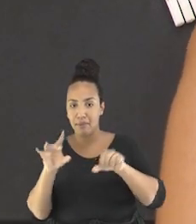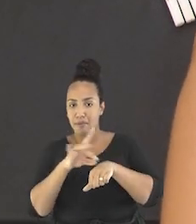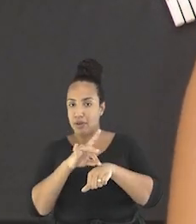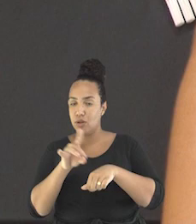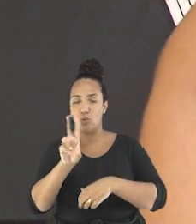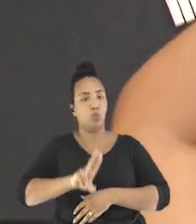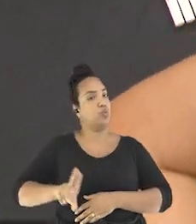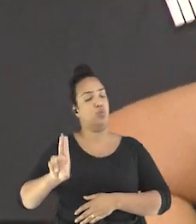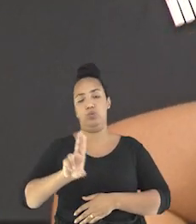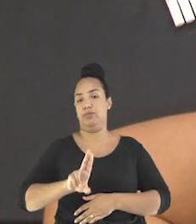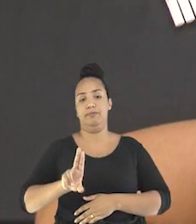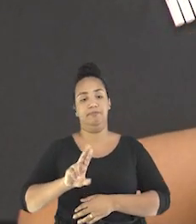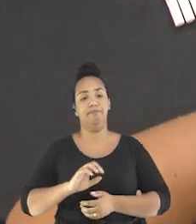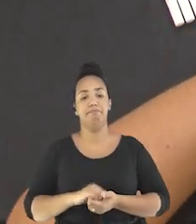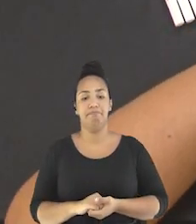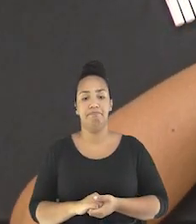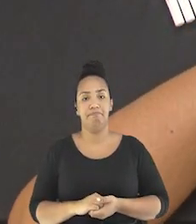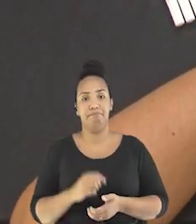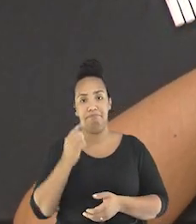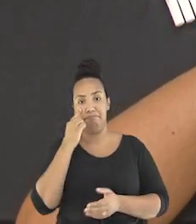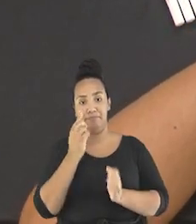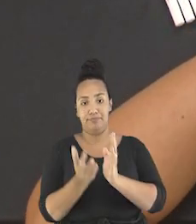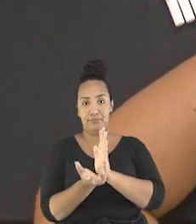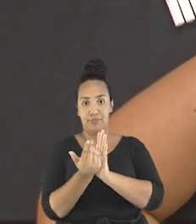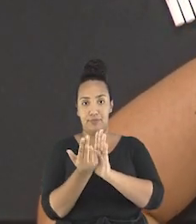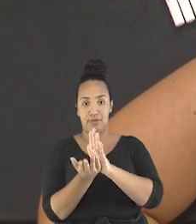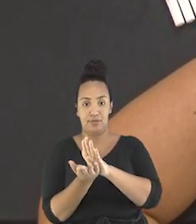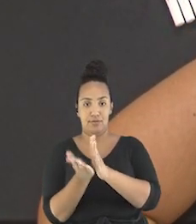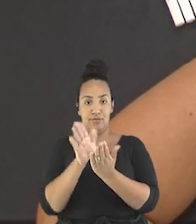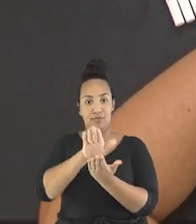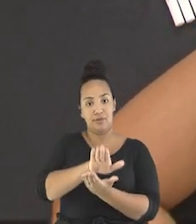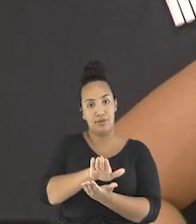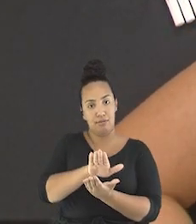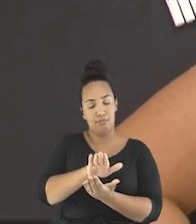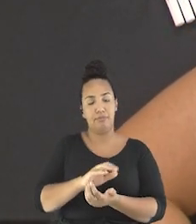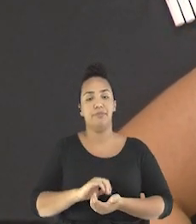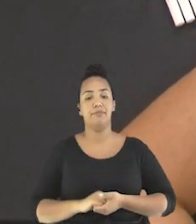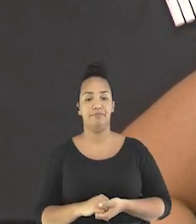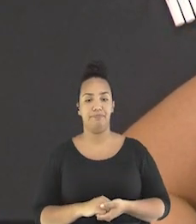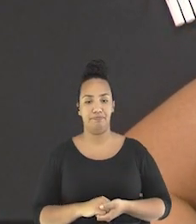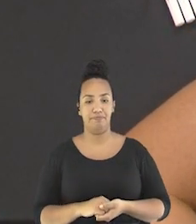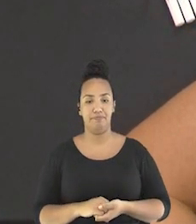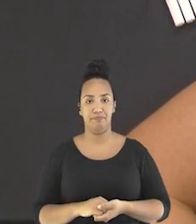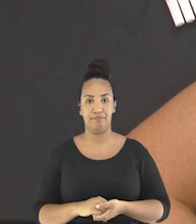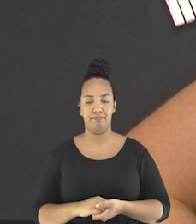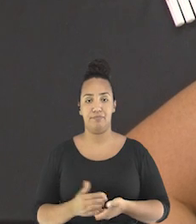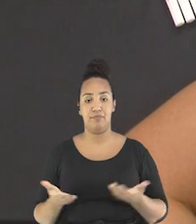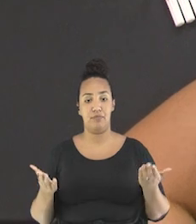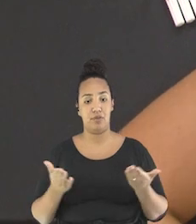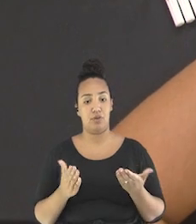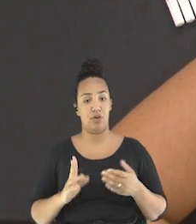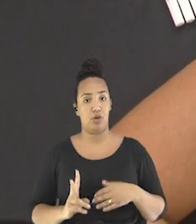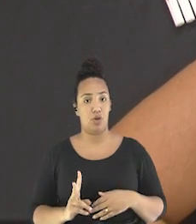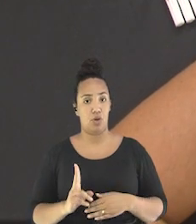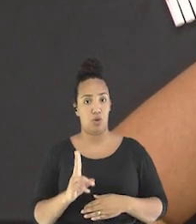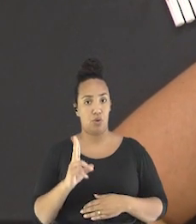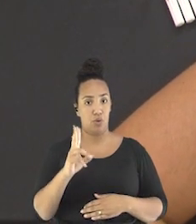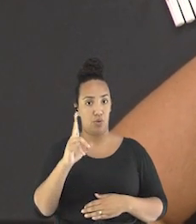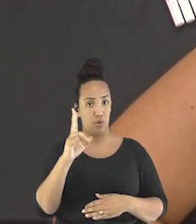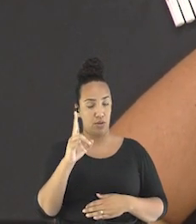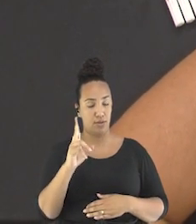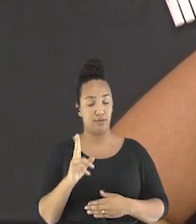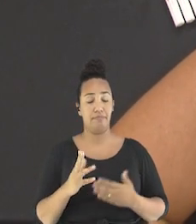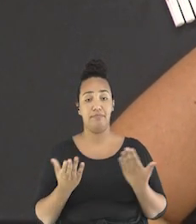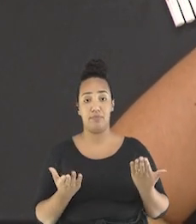usar. Então, a gente vai virar o desenho, olha que legal que fica atrás. E a gente vai aqui, ó, cortar. Se